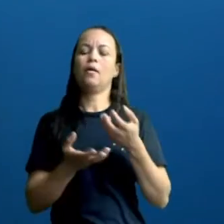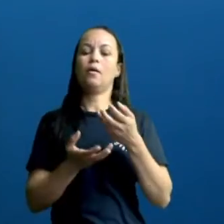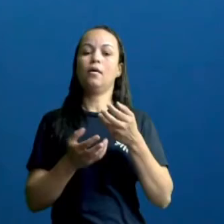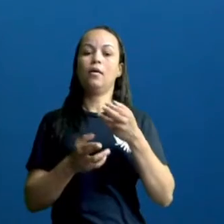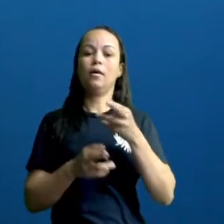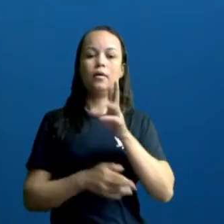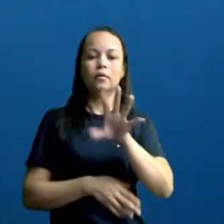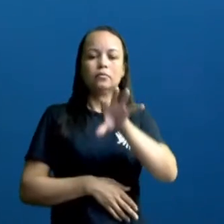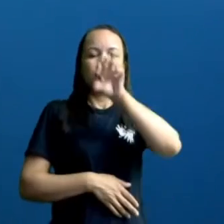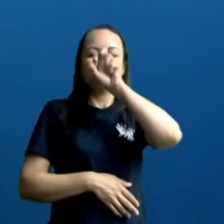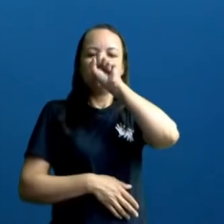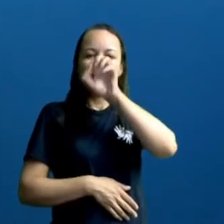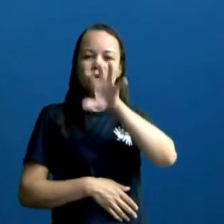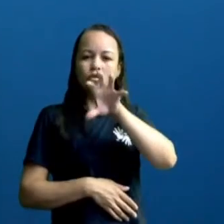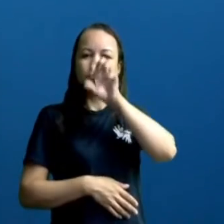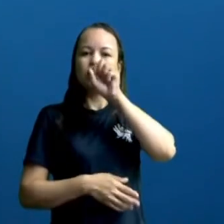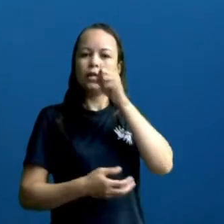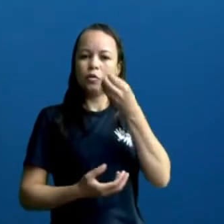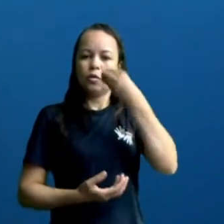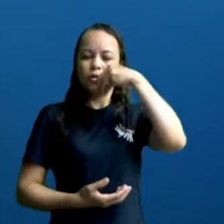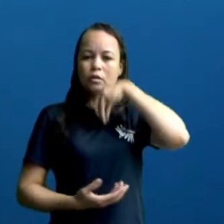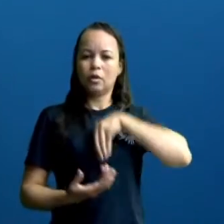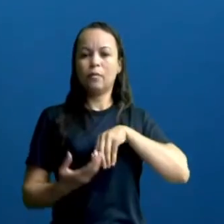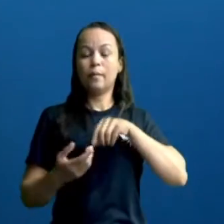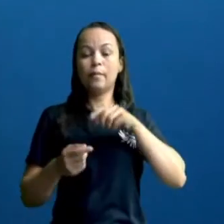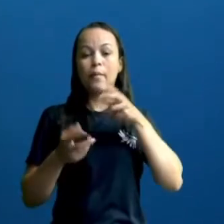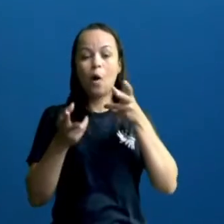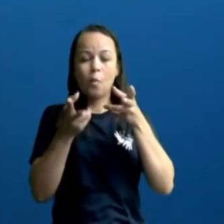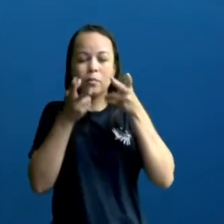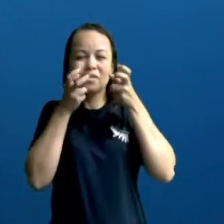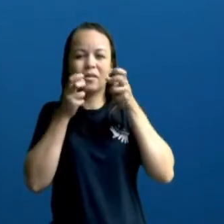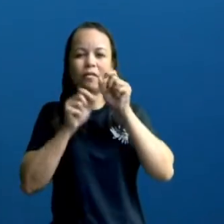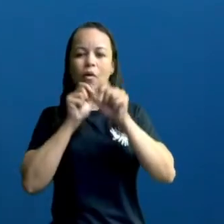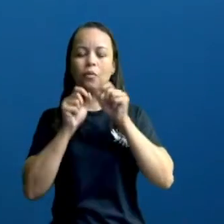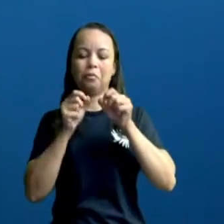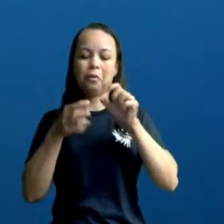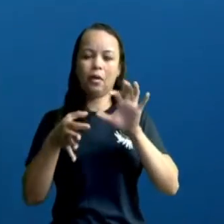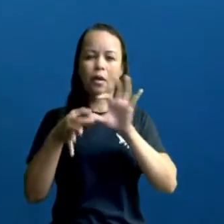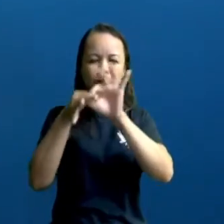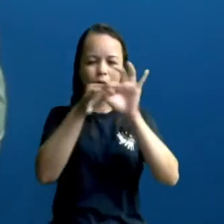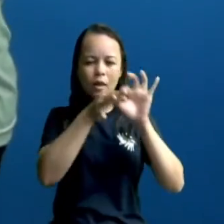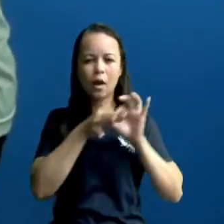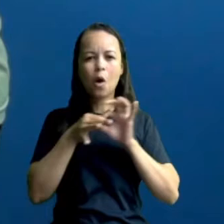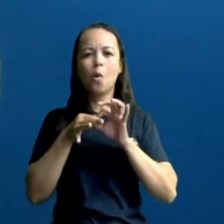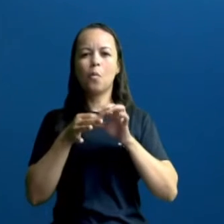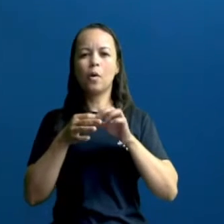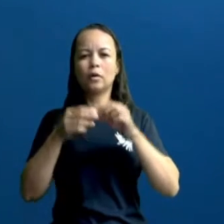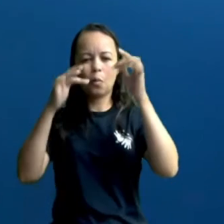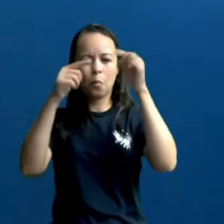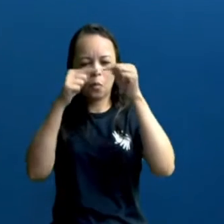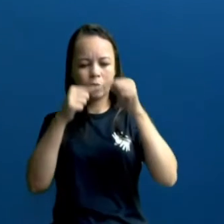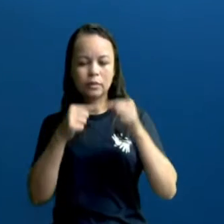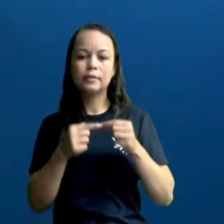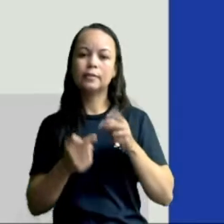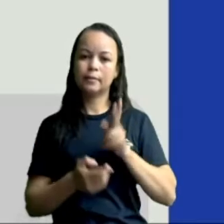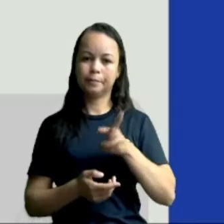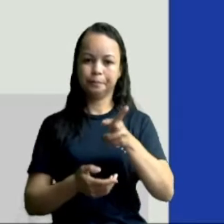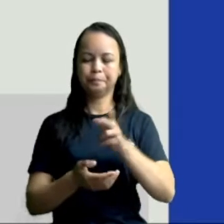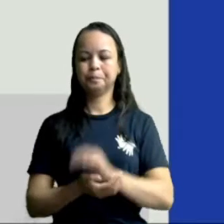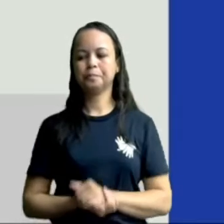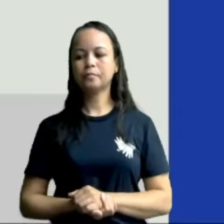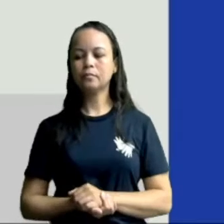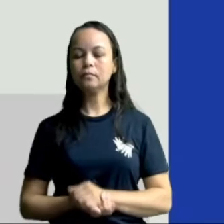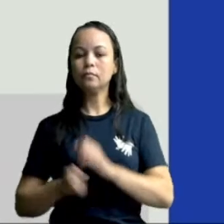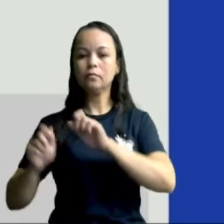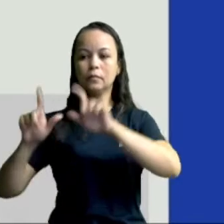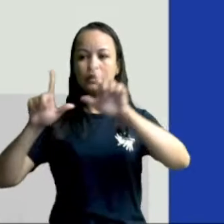ver como eles estão intimamente, visceralmente, se comunicando um com o outro. E aí, por favor, produção, abre essa imagem aí para a